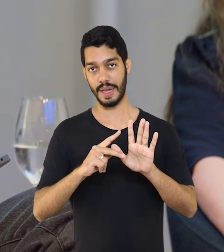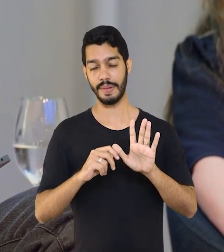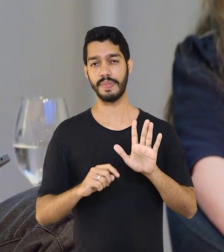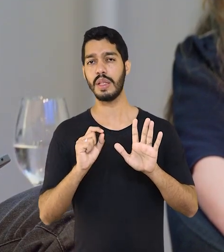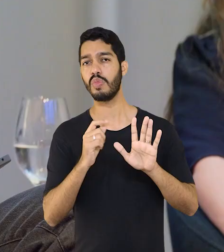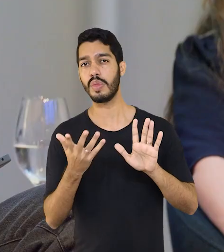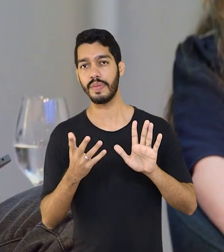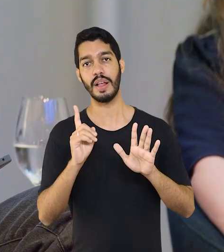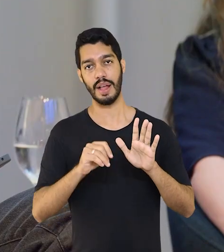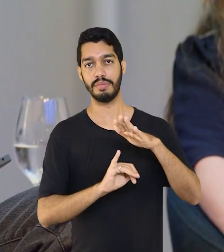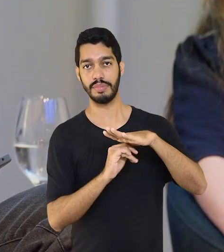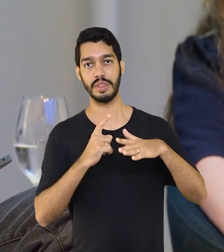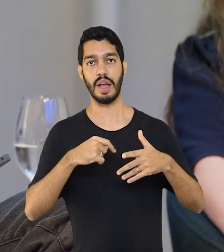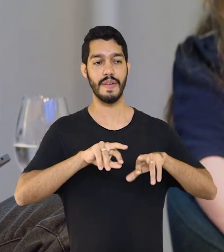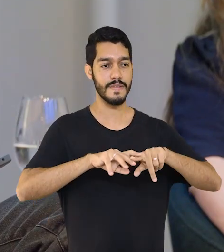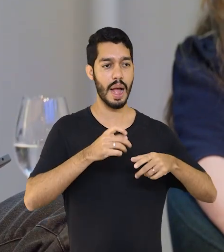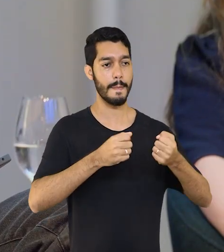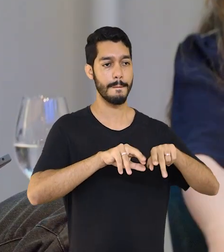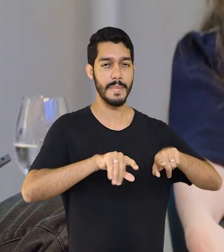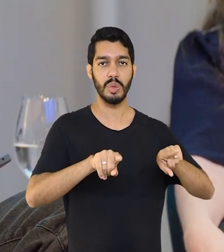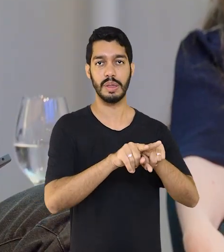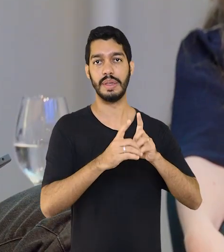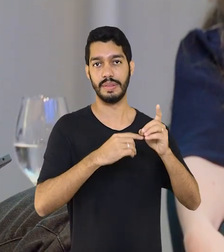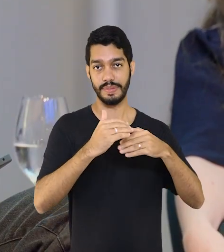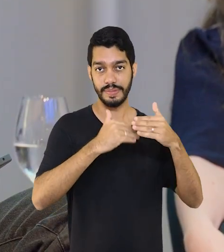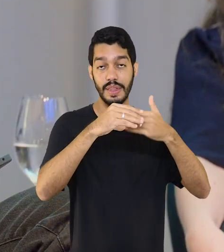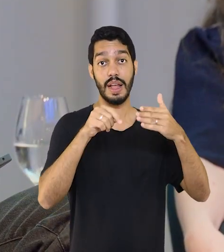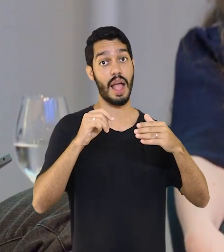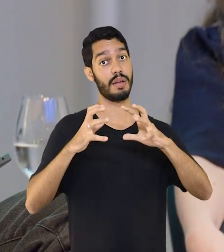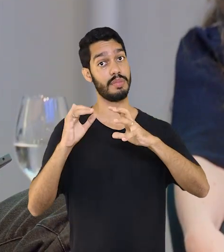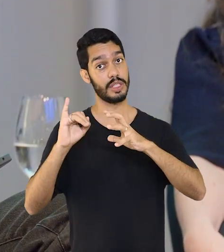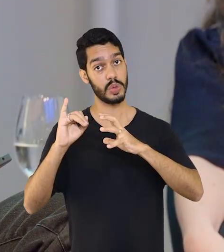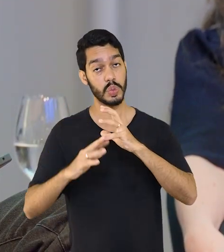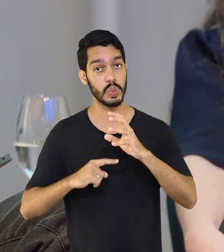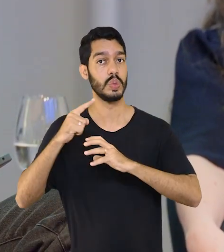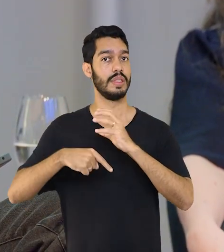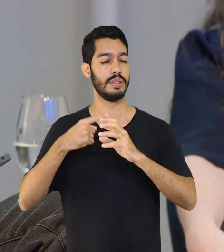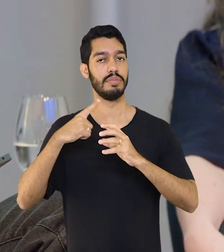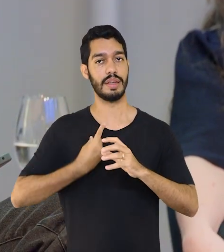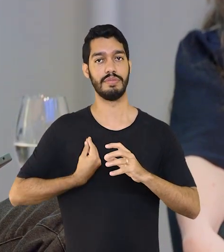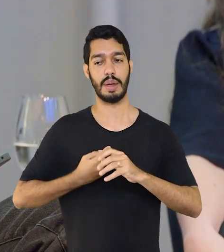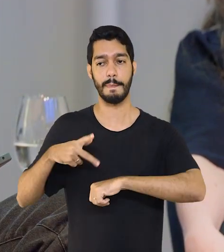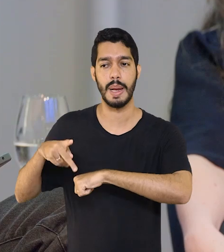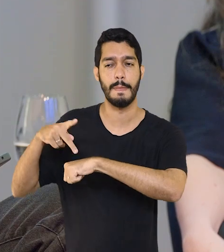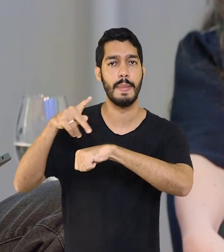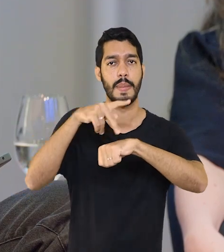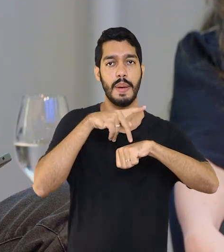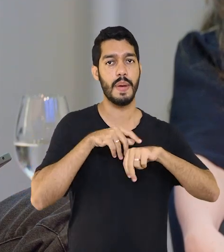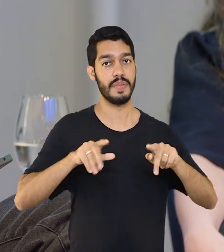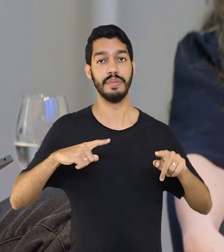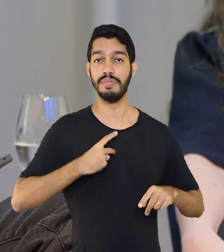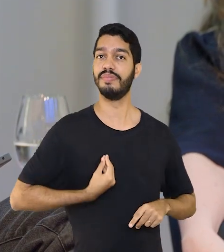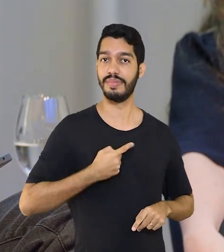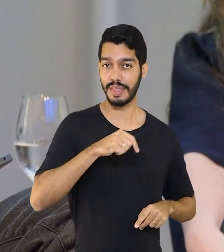o ITDP. O ITDP é o Instituto de Política de Transporte e Desenvolvimento, é uma ONG internacional que está presente em vários